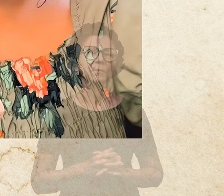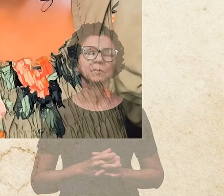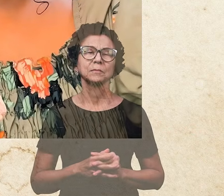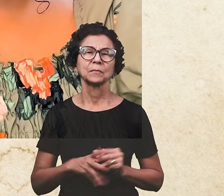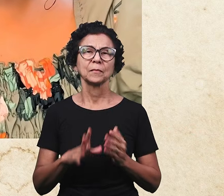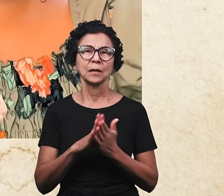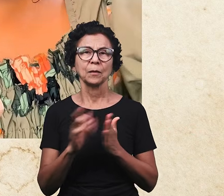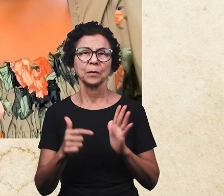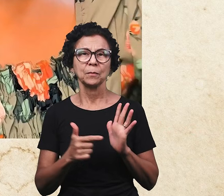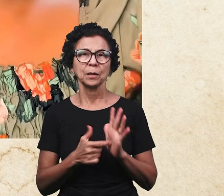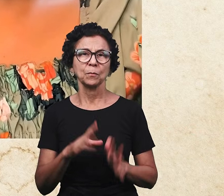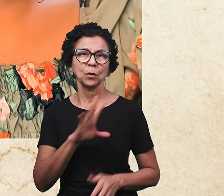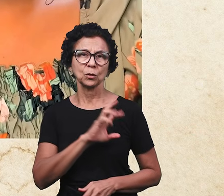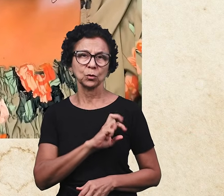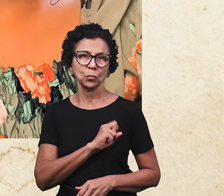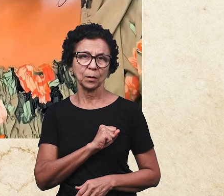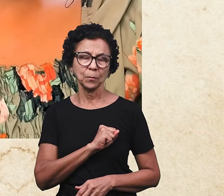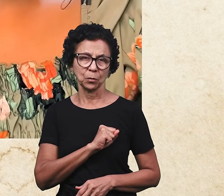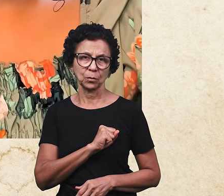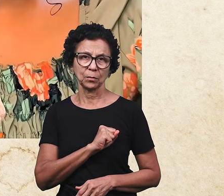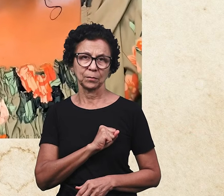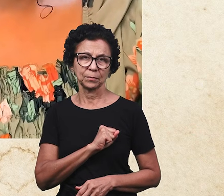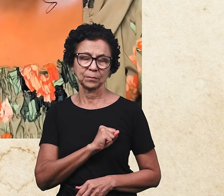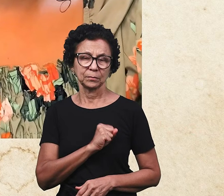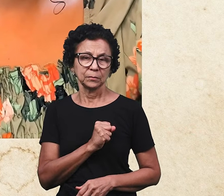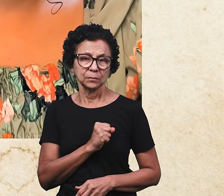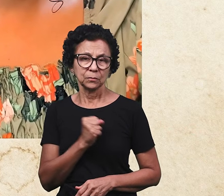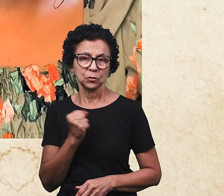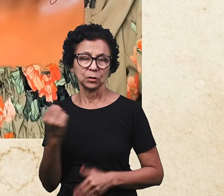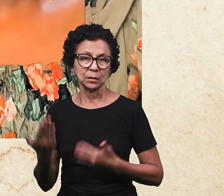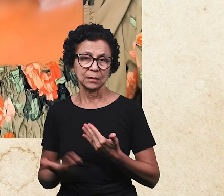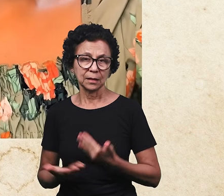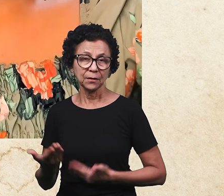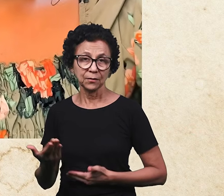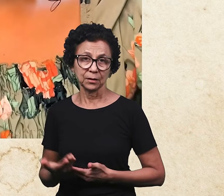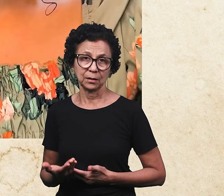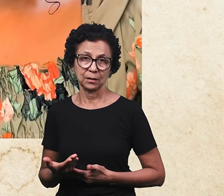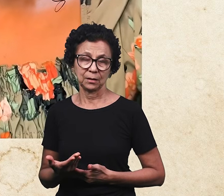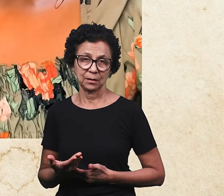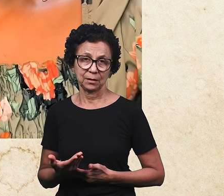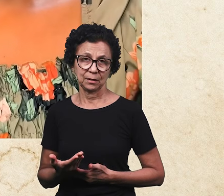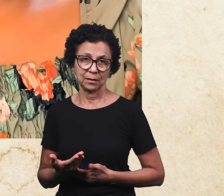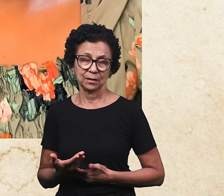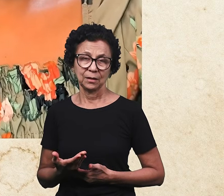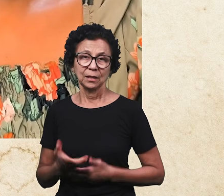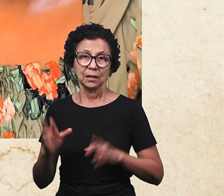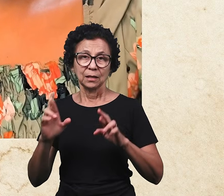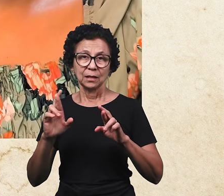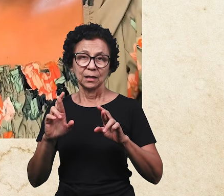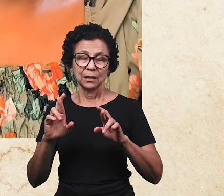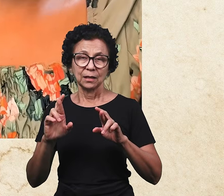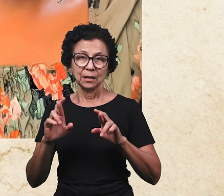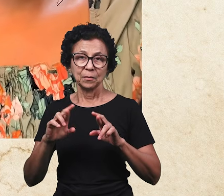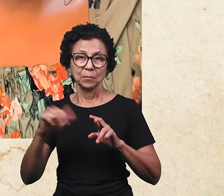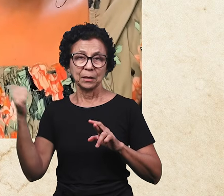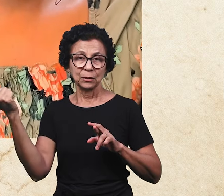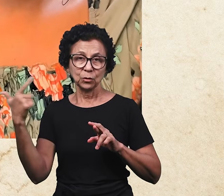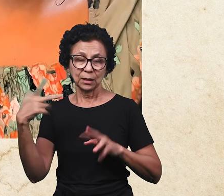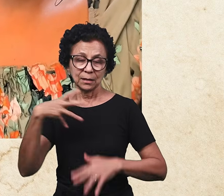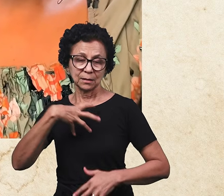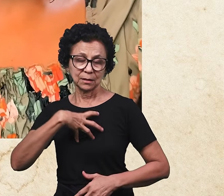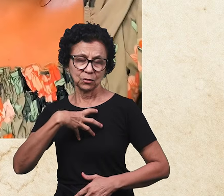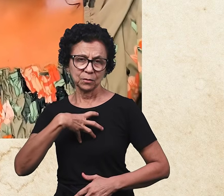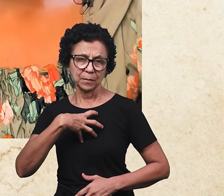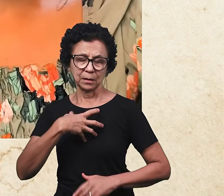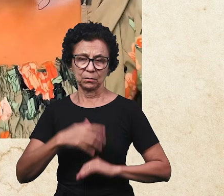A paz do Senhor Jesus. Meu nome é Rebeca Romili, sou da Igreja Central de Baixo Guandu. E a minha pergunta é: nós sabemos que o amor é um fruto do